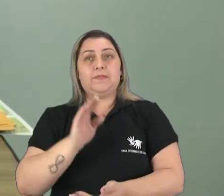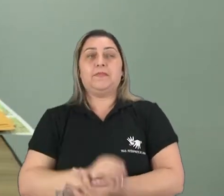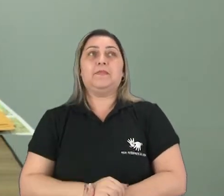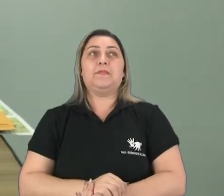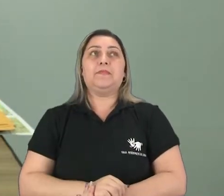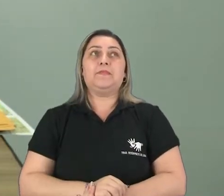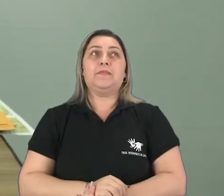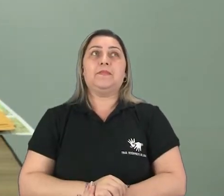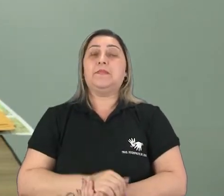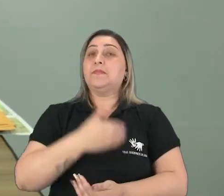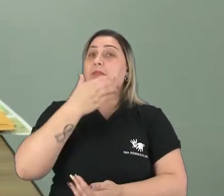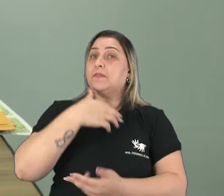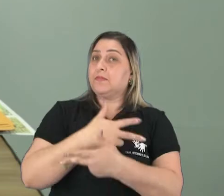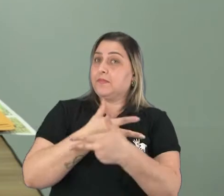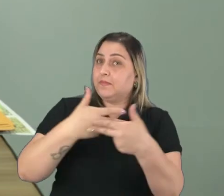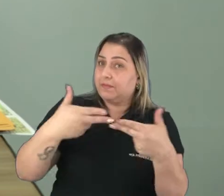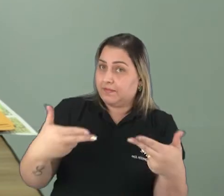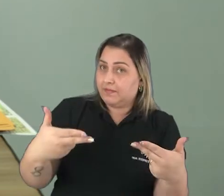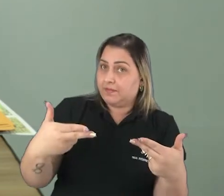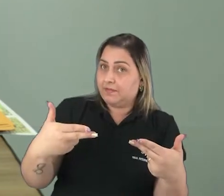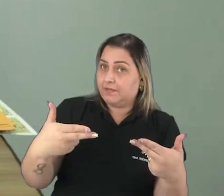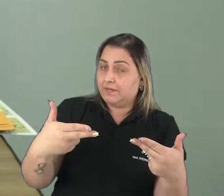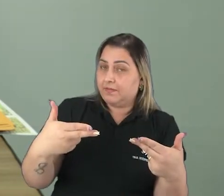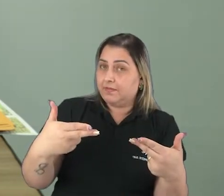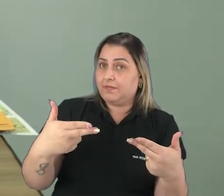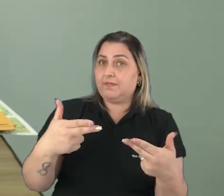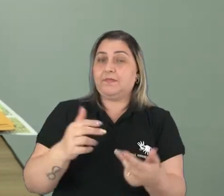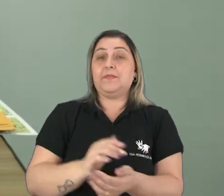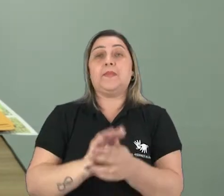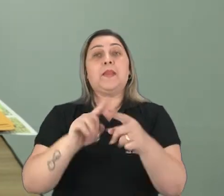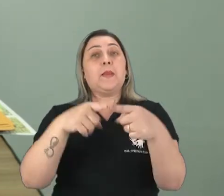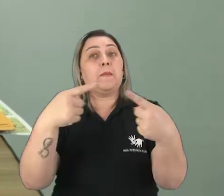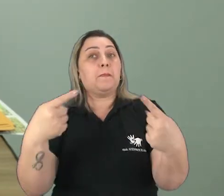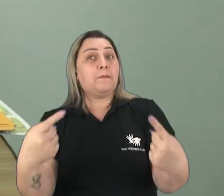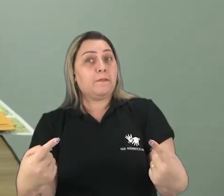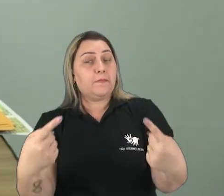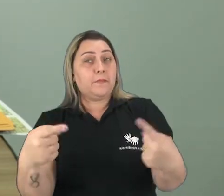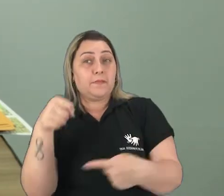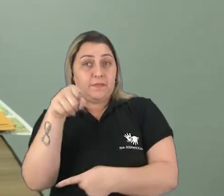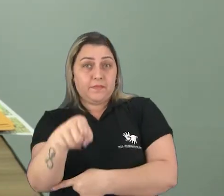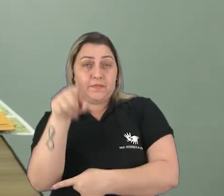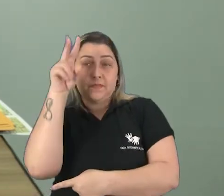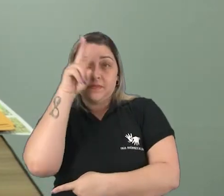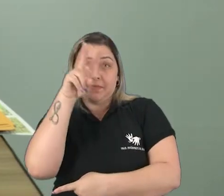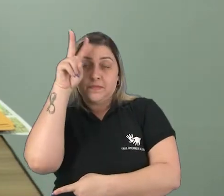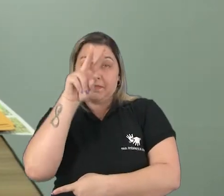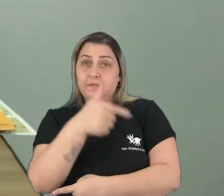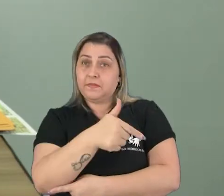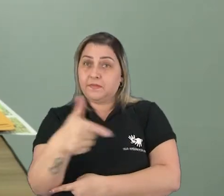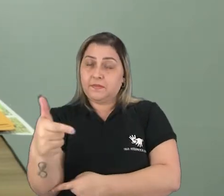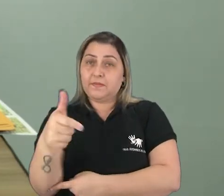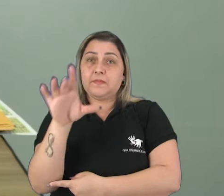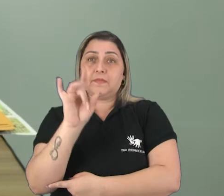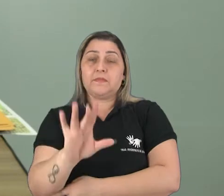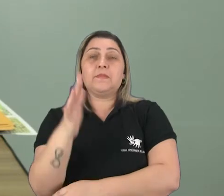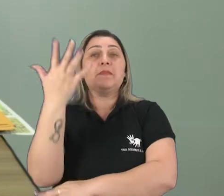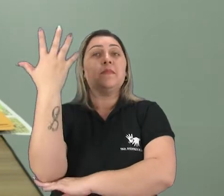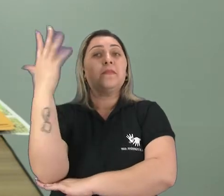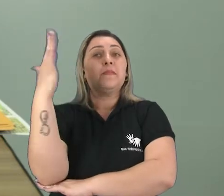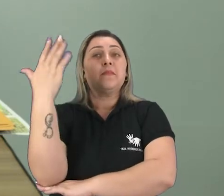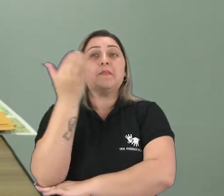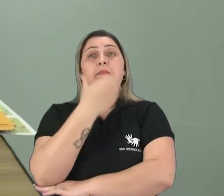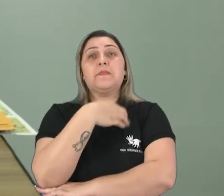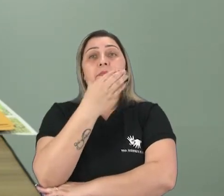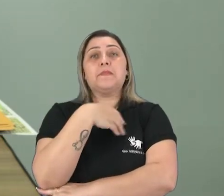para dar frutos. Mas vocês lembram que não existe só as plantas